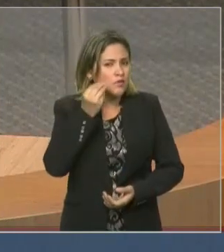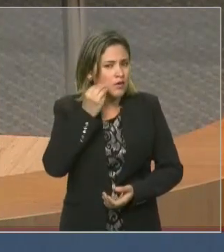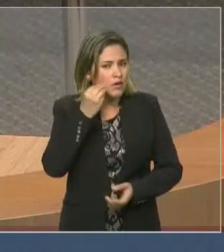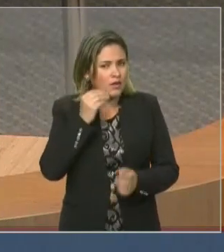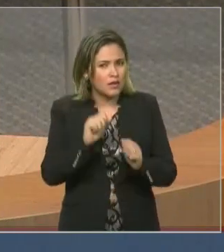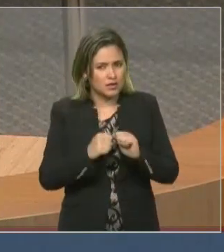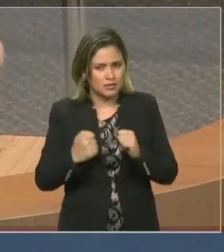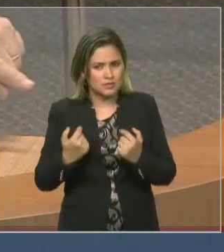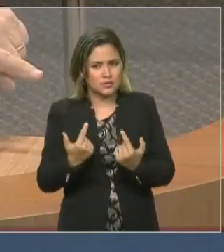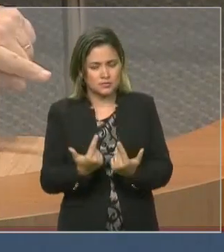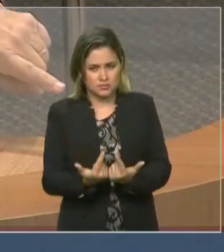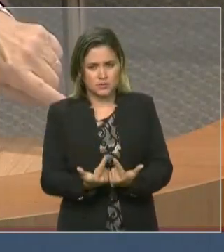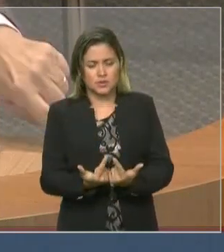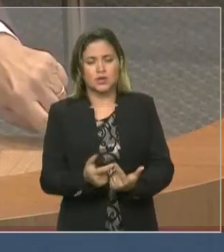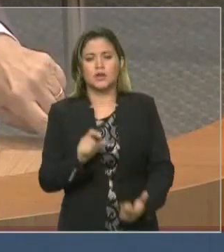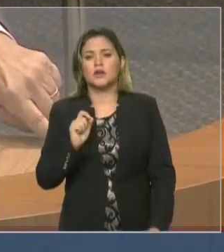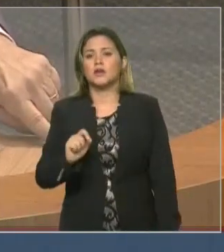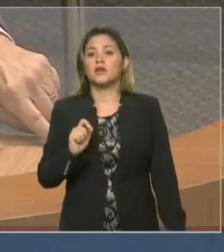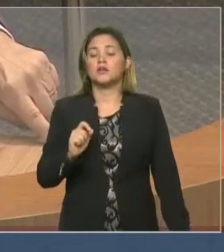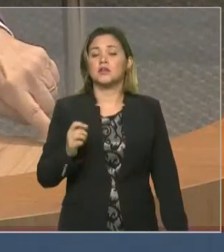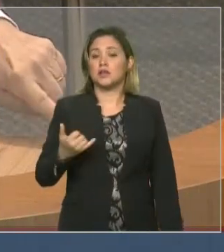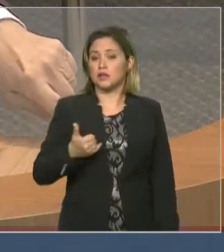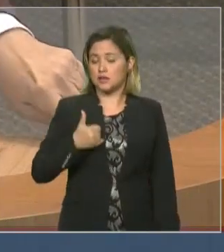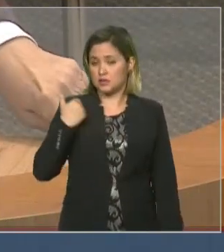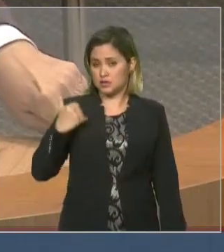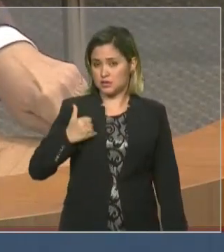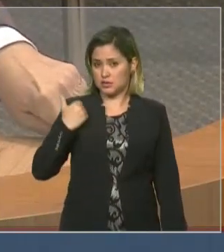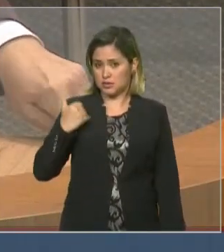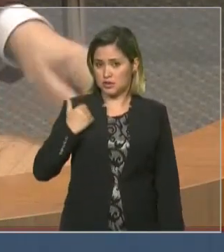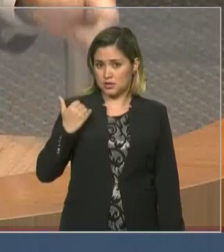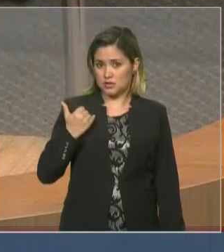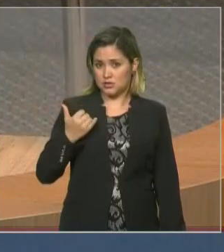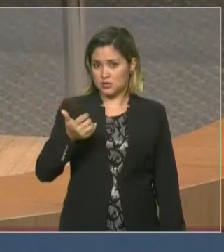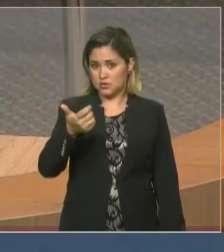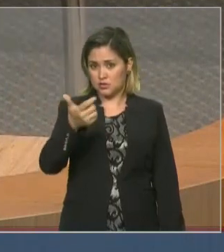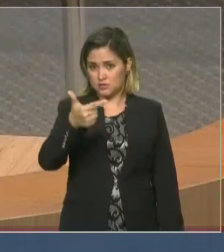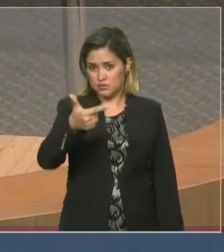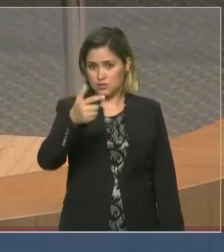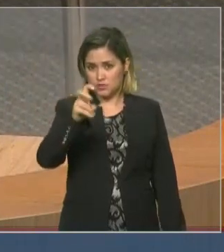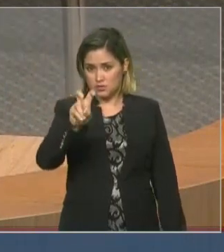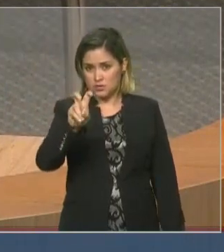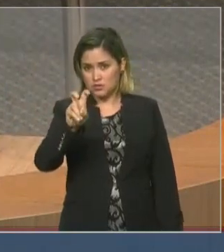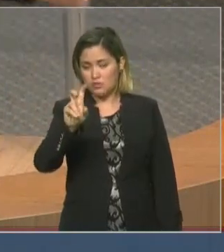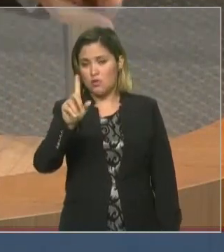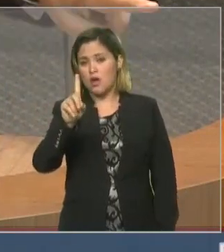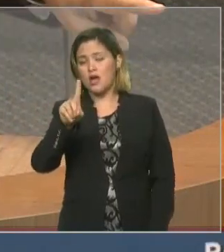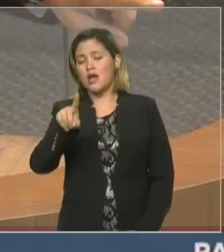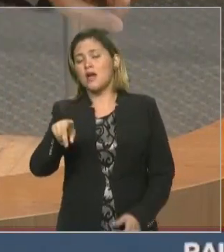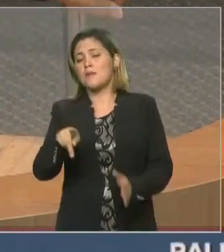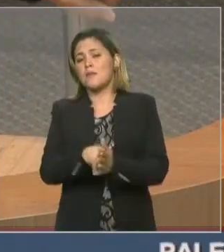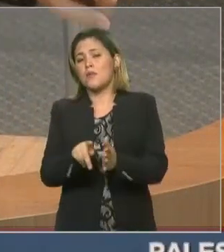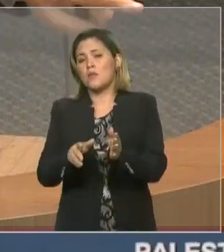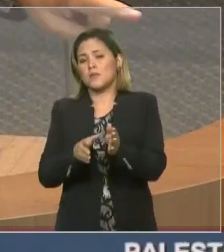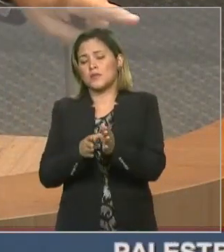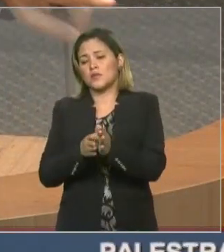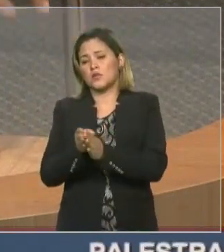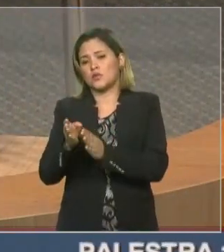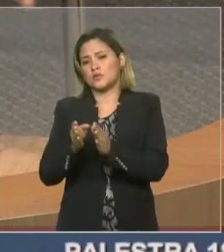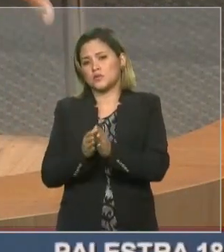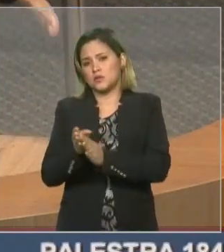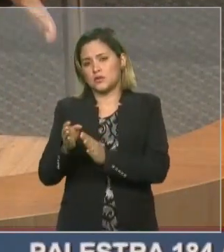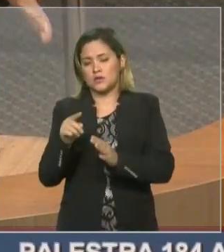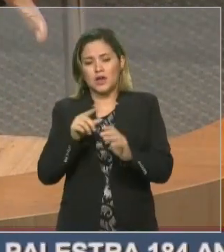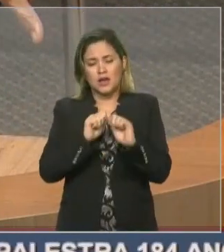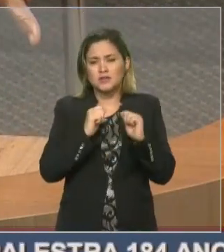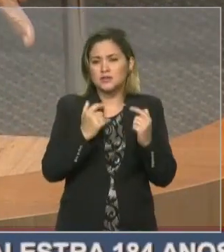Assembleia que aquela idade de 25 anos era para os conselhos e não se atingia a Assembleia porque